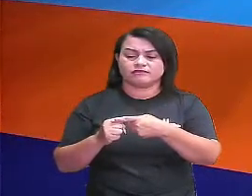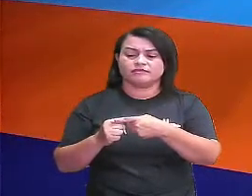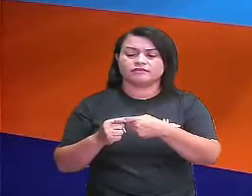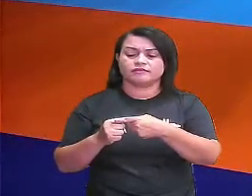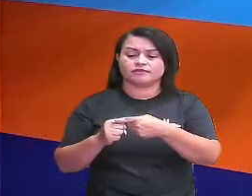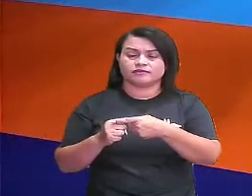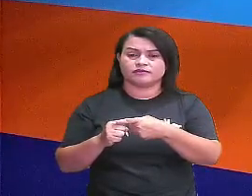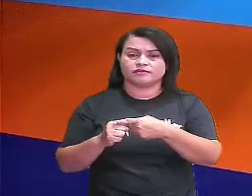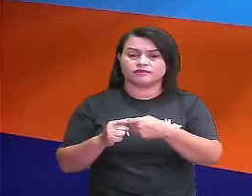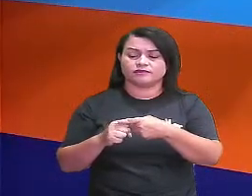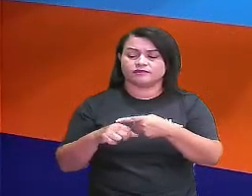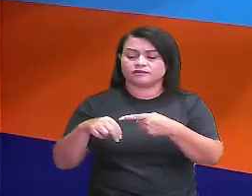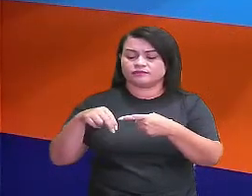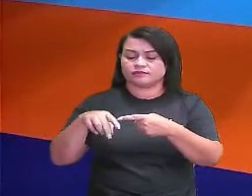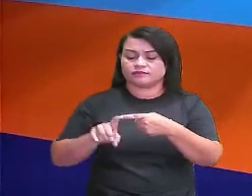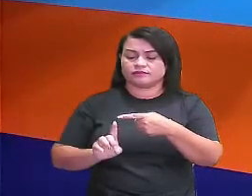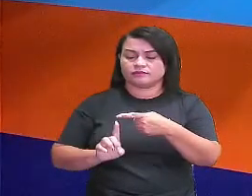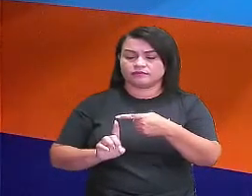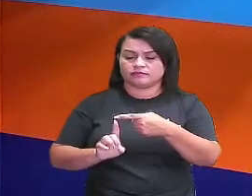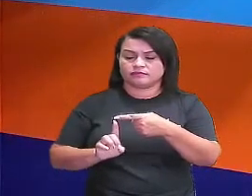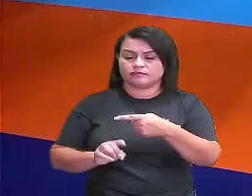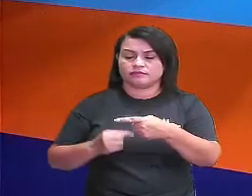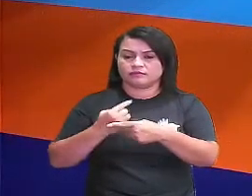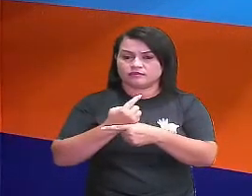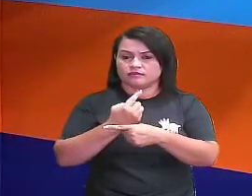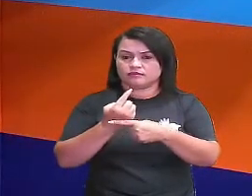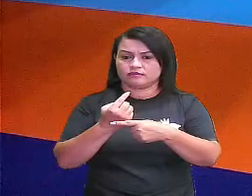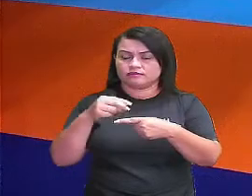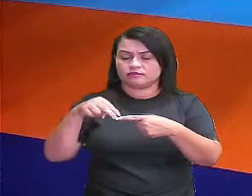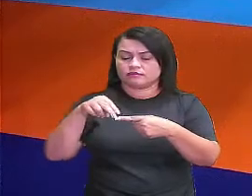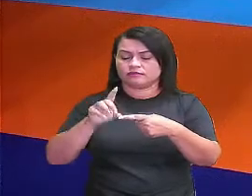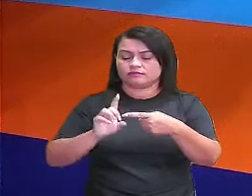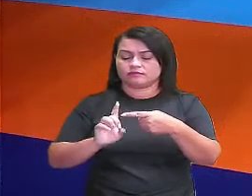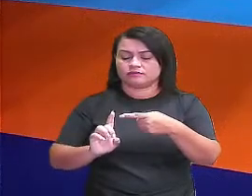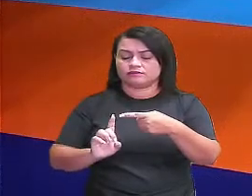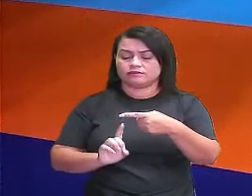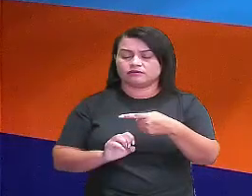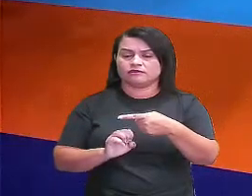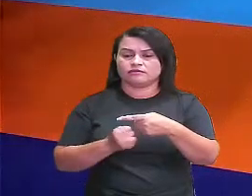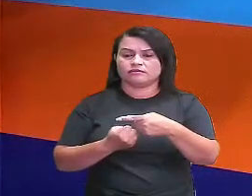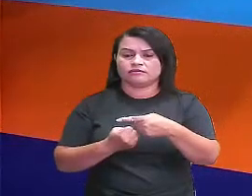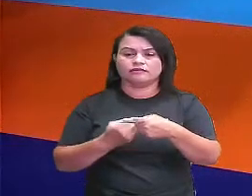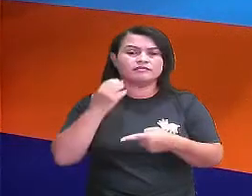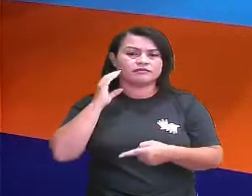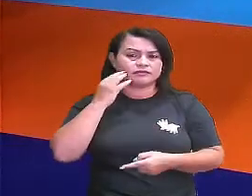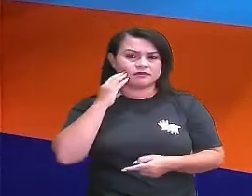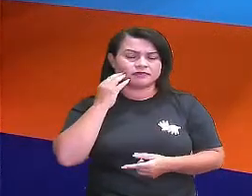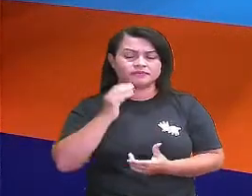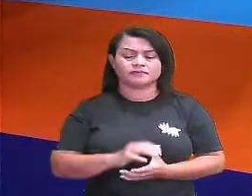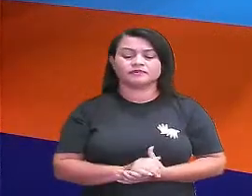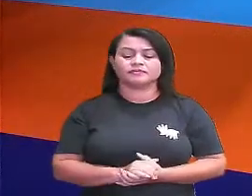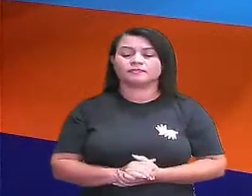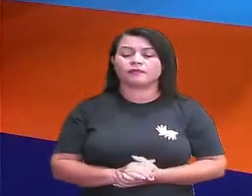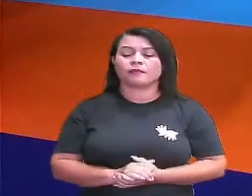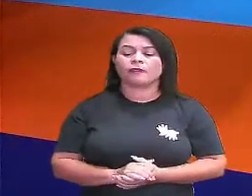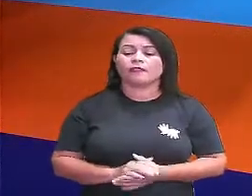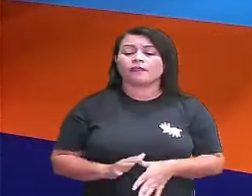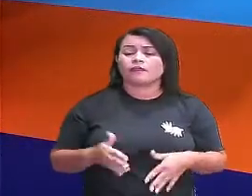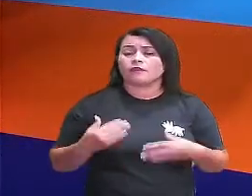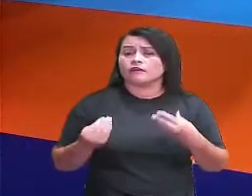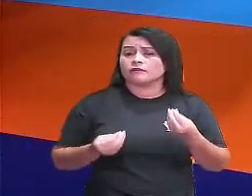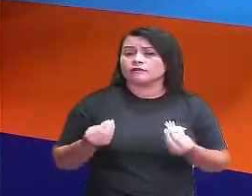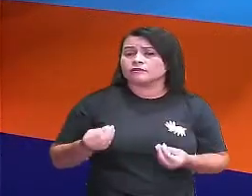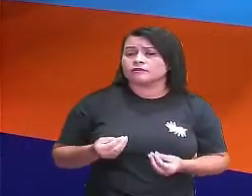8 no denominador. Porque eu peguei uma pizza das 8, tá certo? E aí, como é que